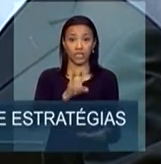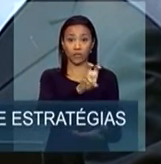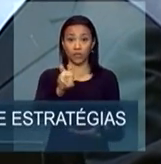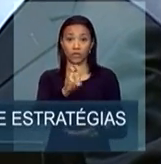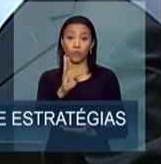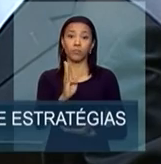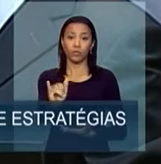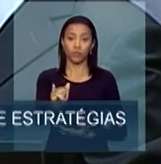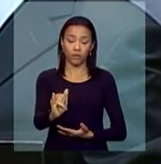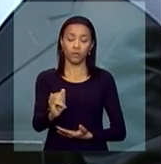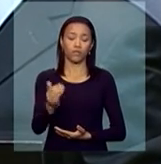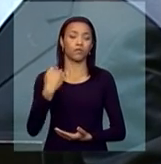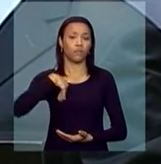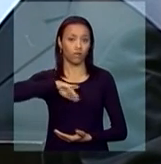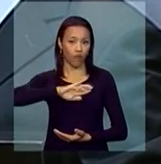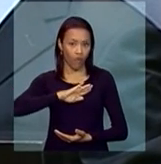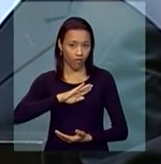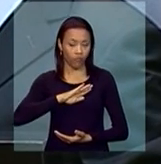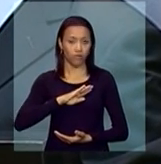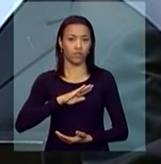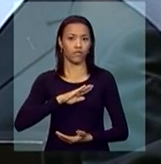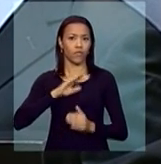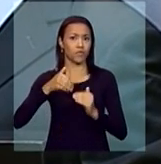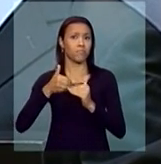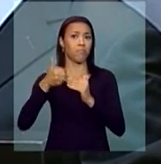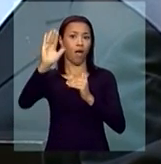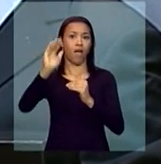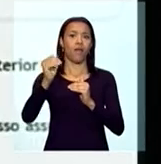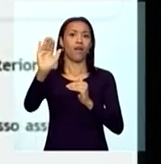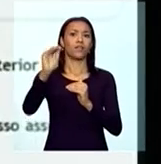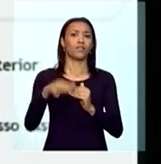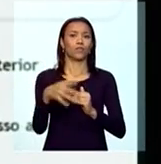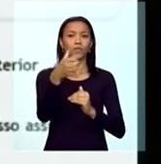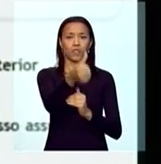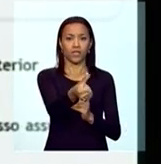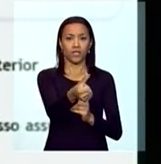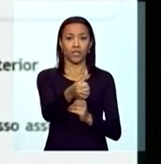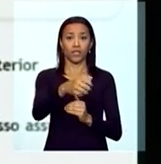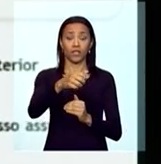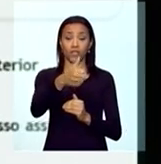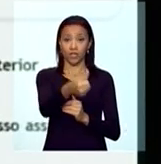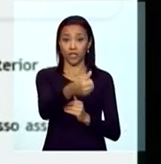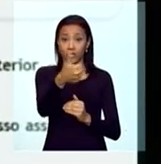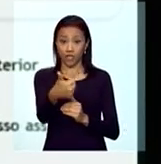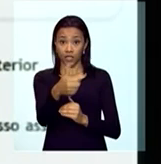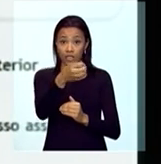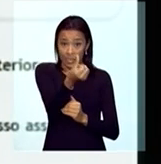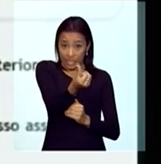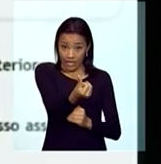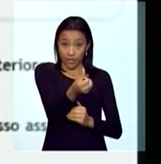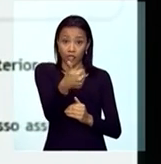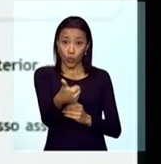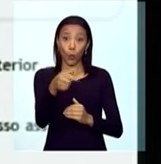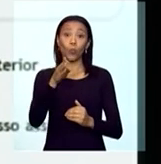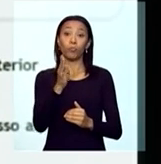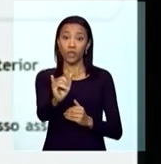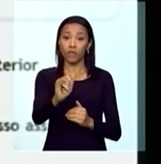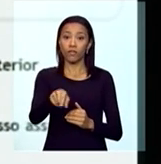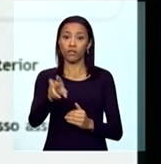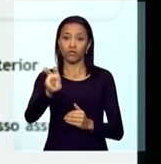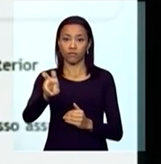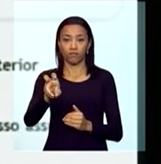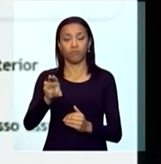bilhões, nós fomos muito além, com 61,5, portanto 6,5 a mais, com crescimento de